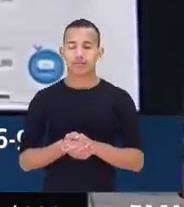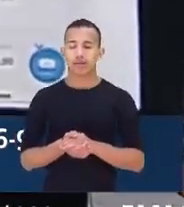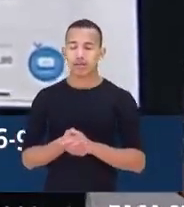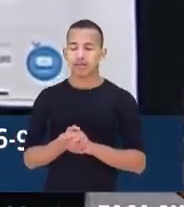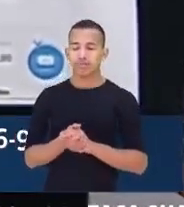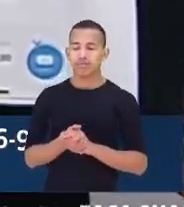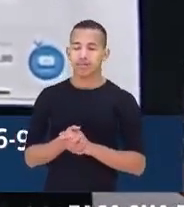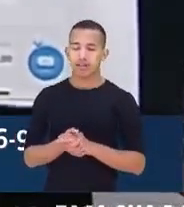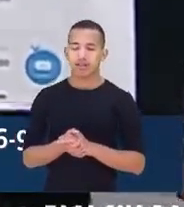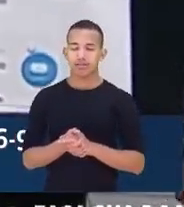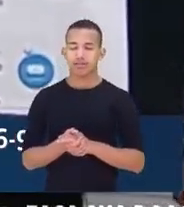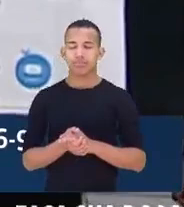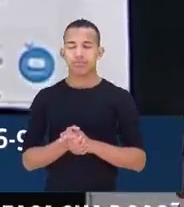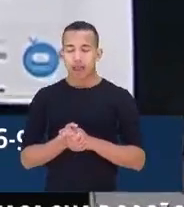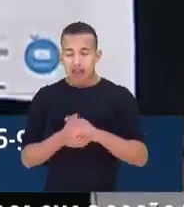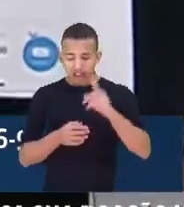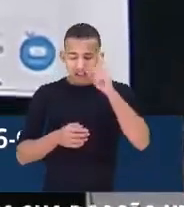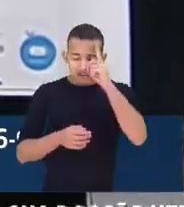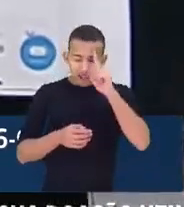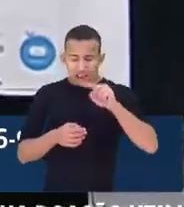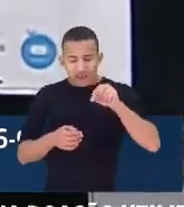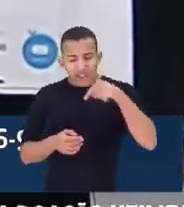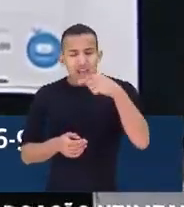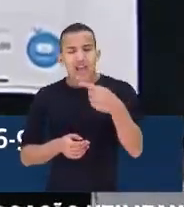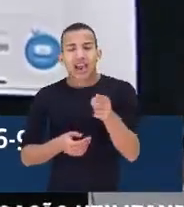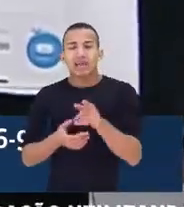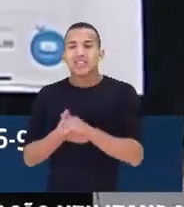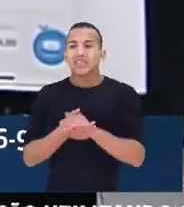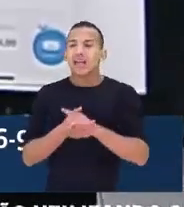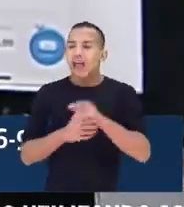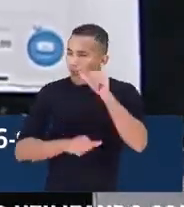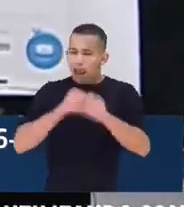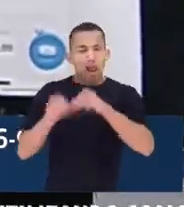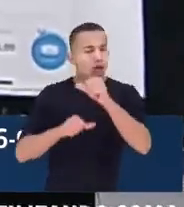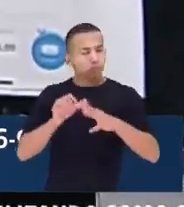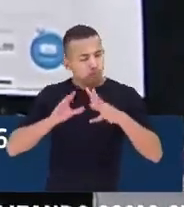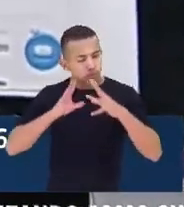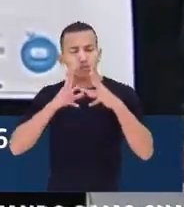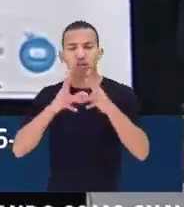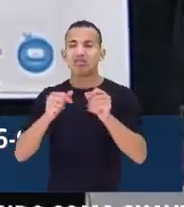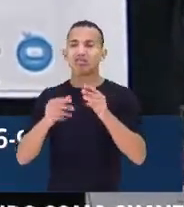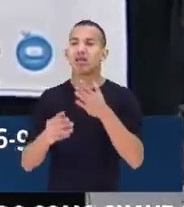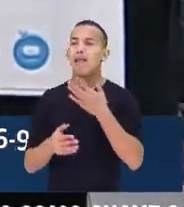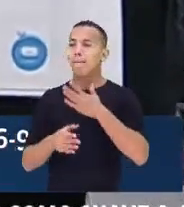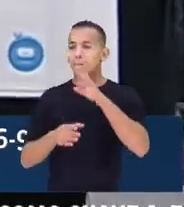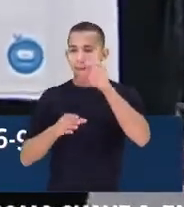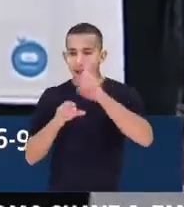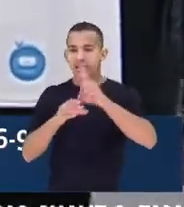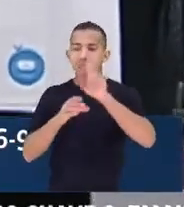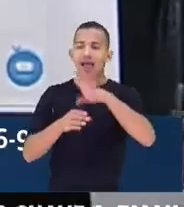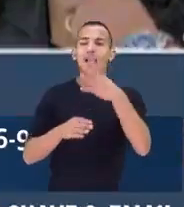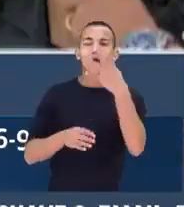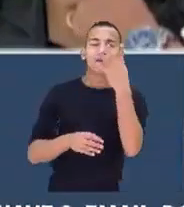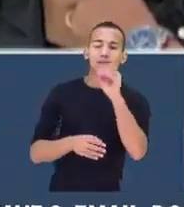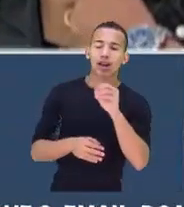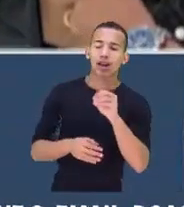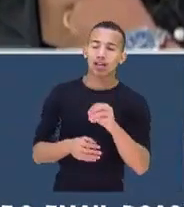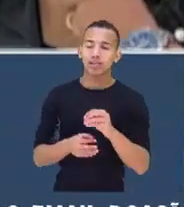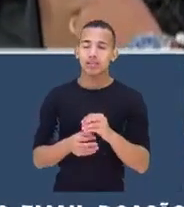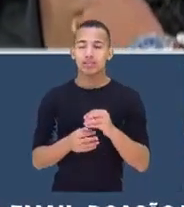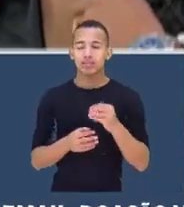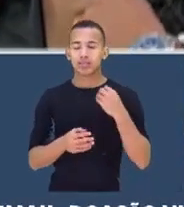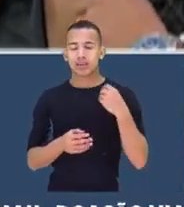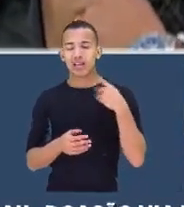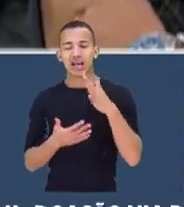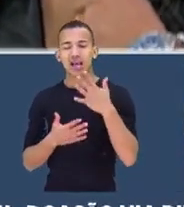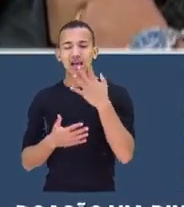profetizou e no dia seguinte a minha nota no sistema mudou completamente. E o meu dízimo, que era 40, e eu ganhava 400 por